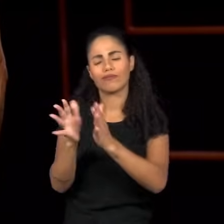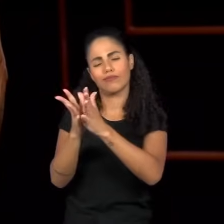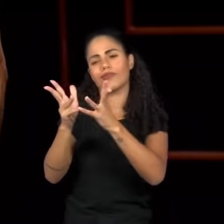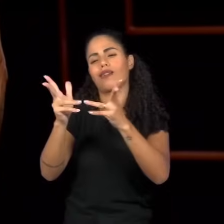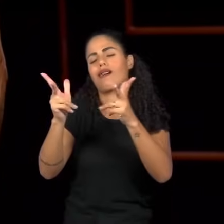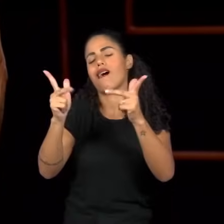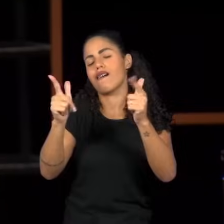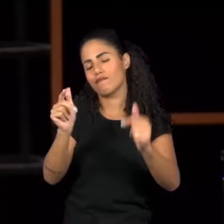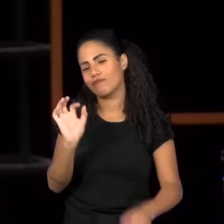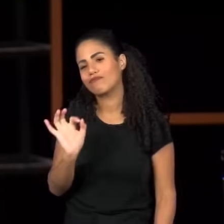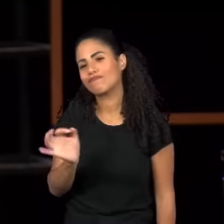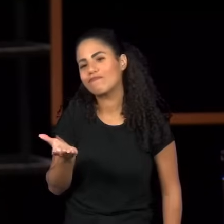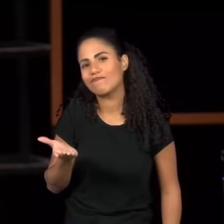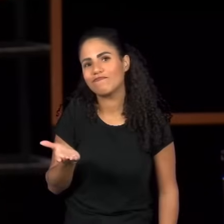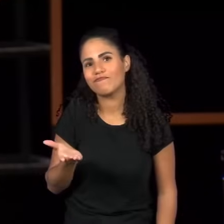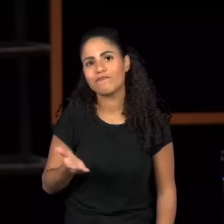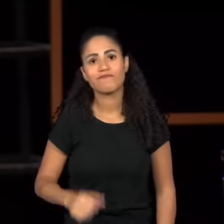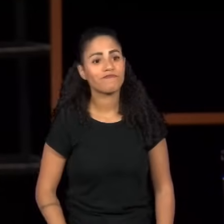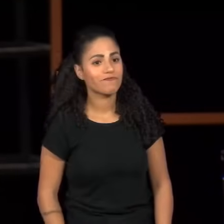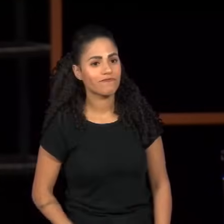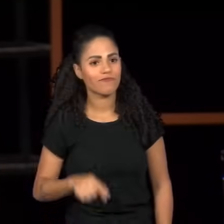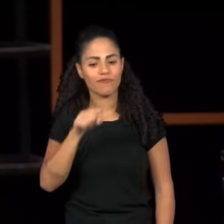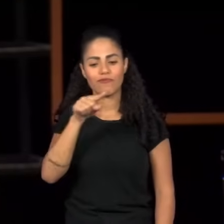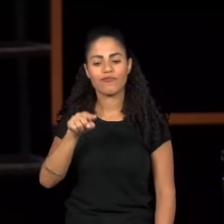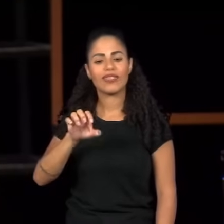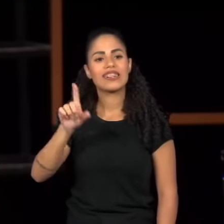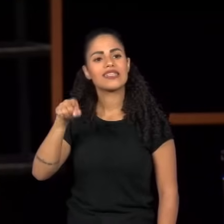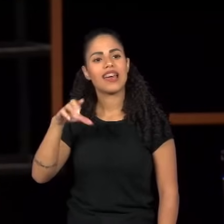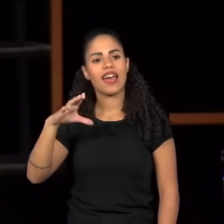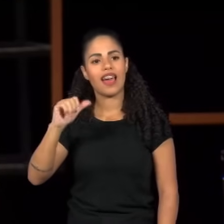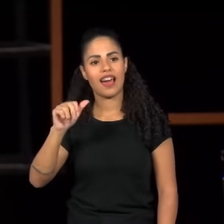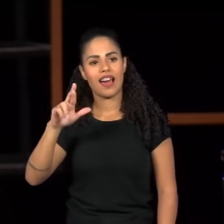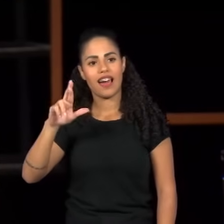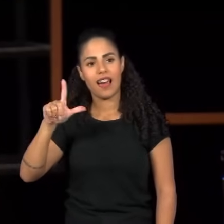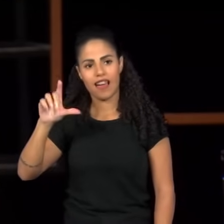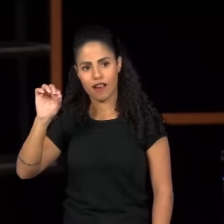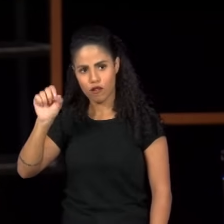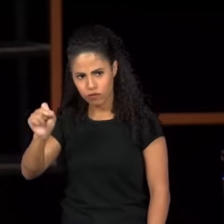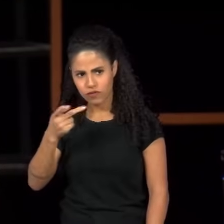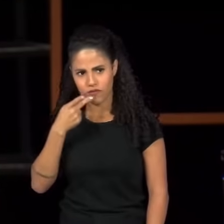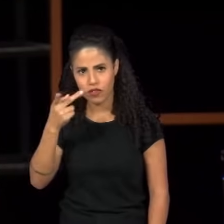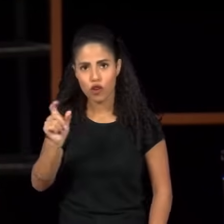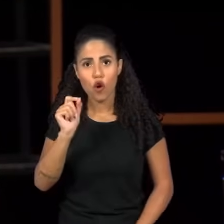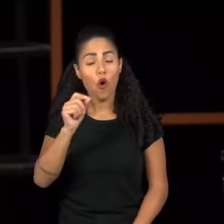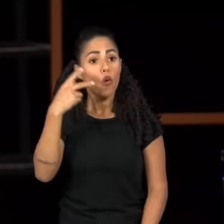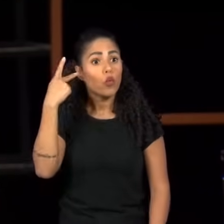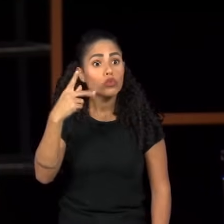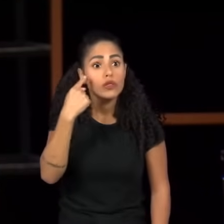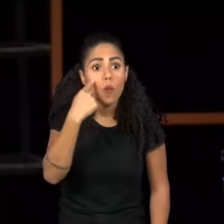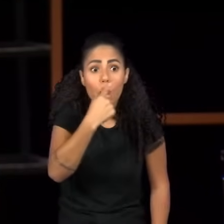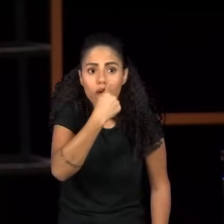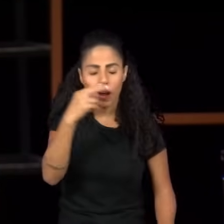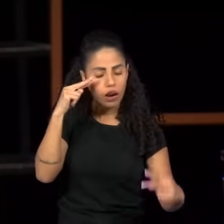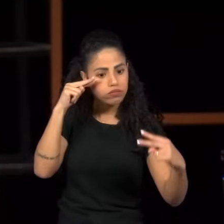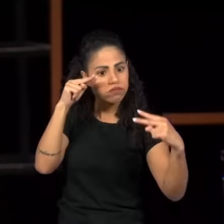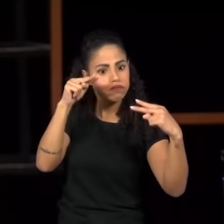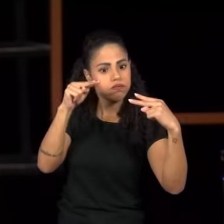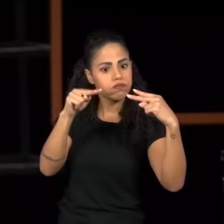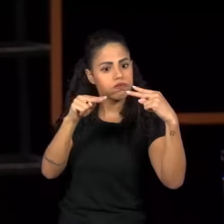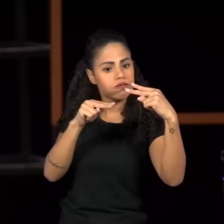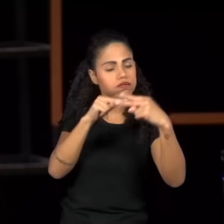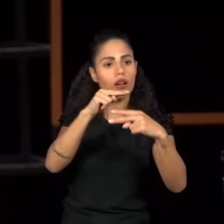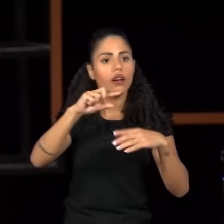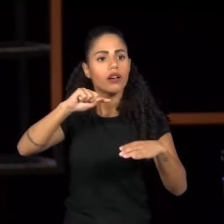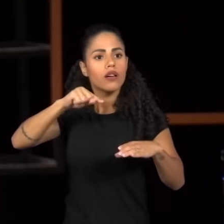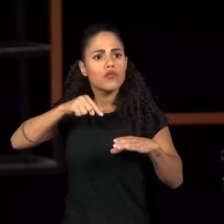que maravilha. O Zé Carlos toca num assunto aí que você sabe, o seu olhar. Ah, você